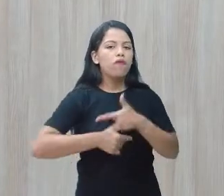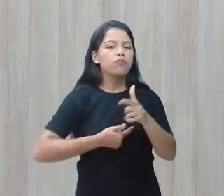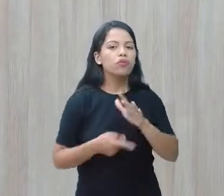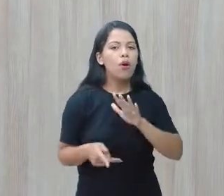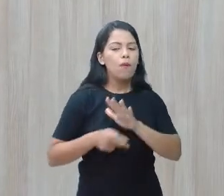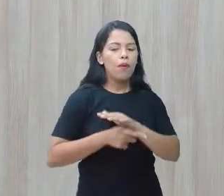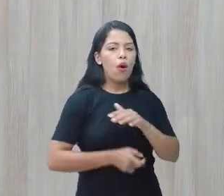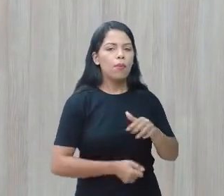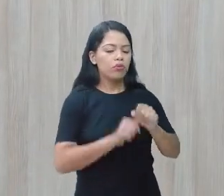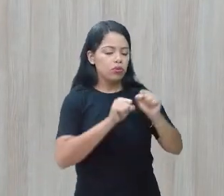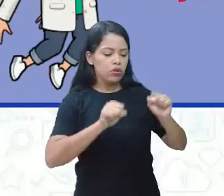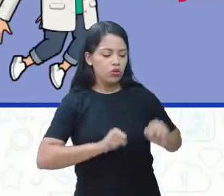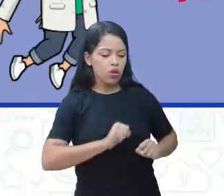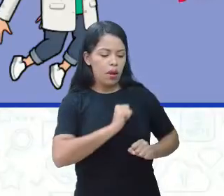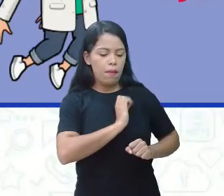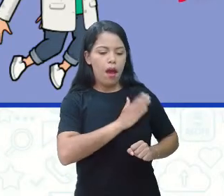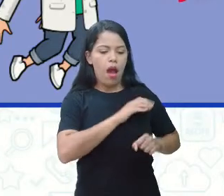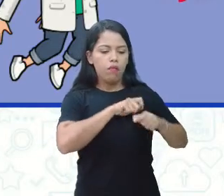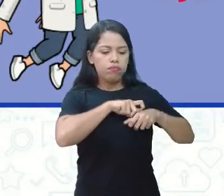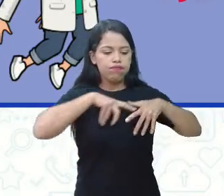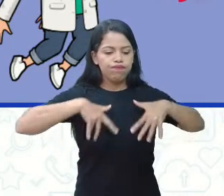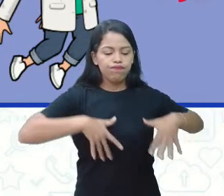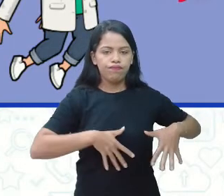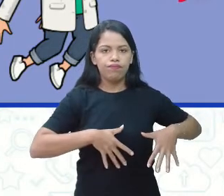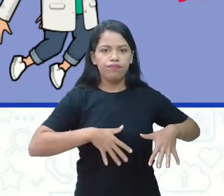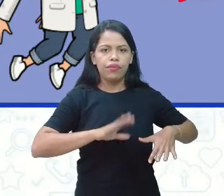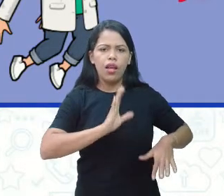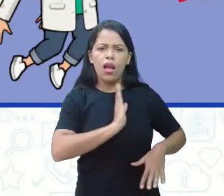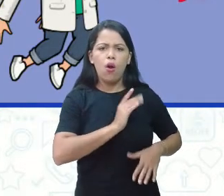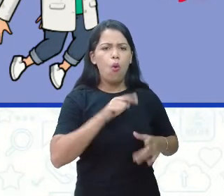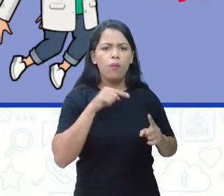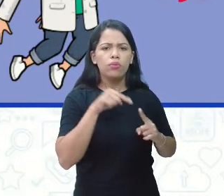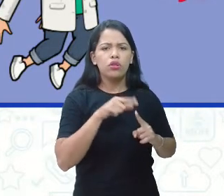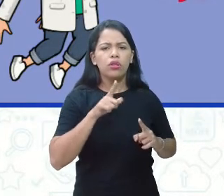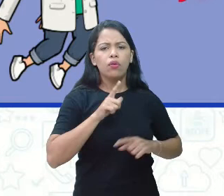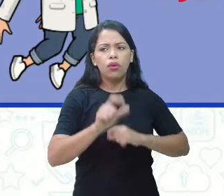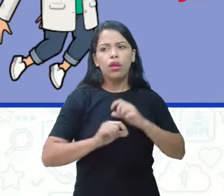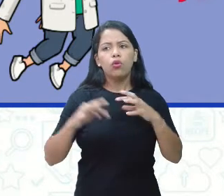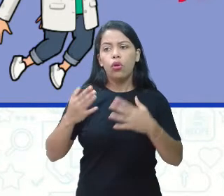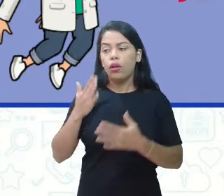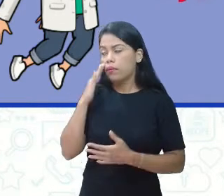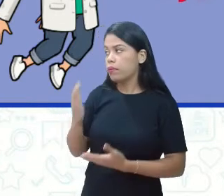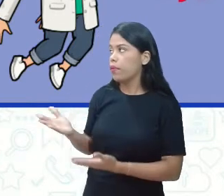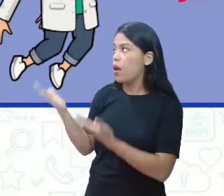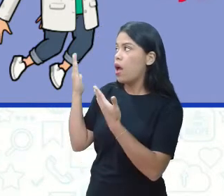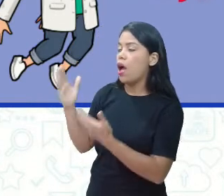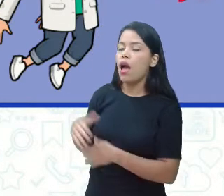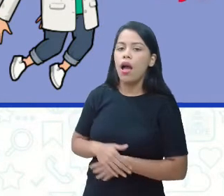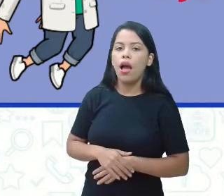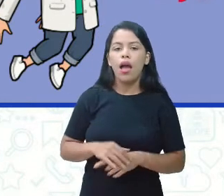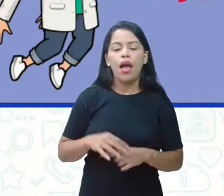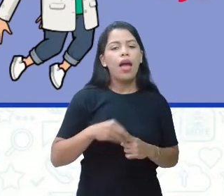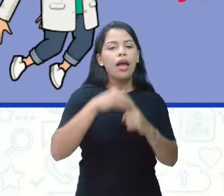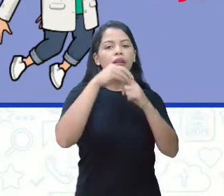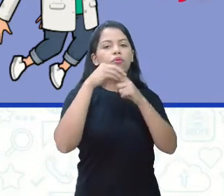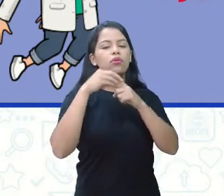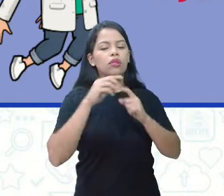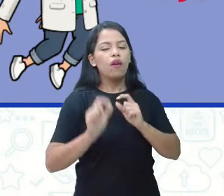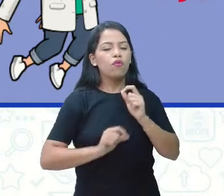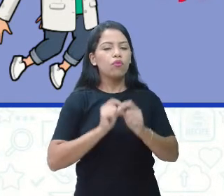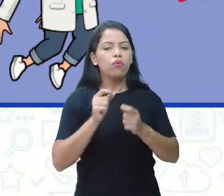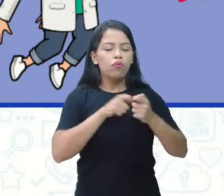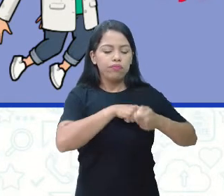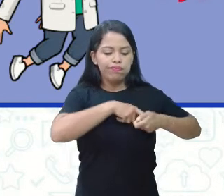sistema cardiovascular. Então, o sistema cardiovascular tem todas essas funções. Primeiro, é responsável de distribuir